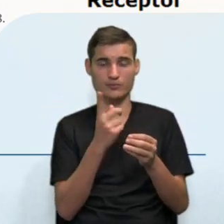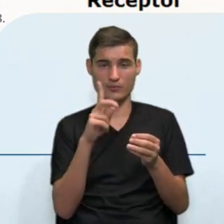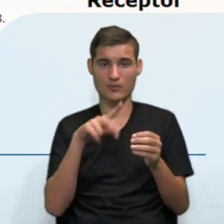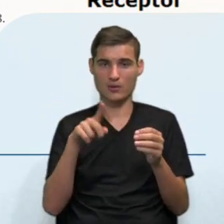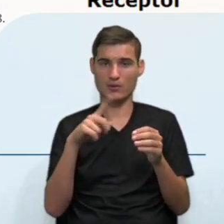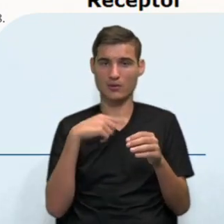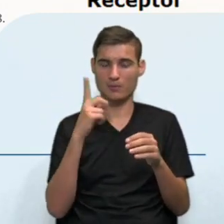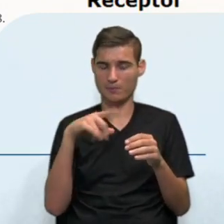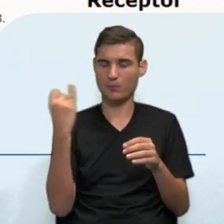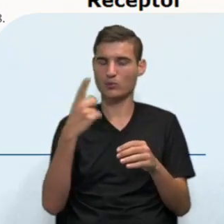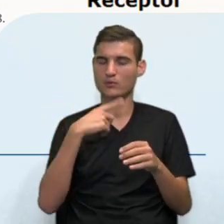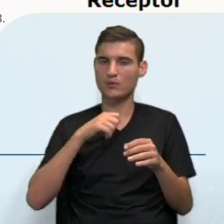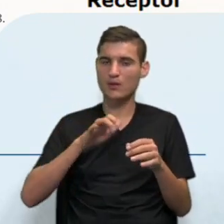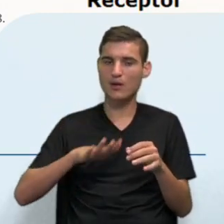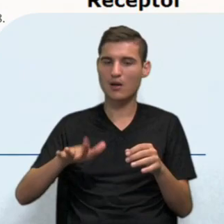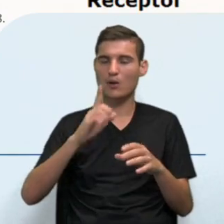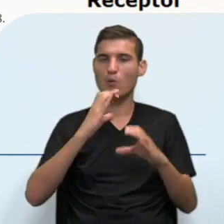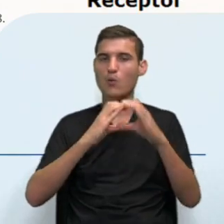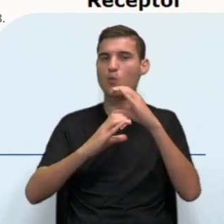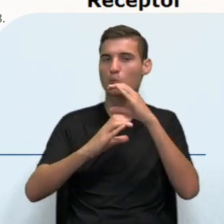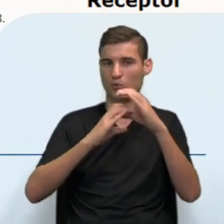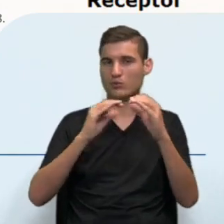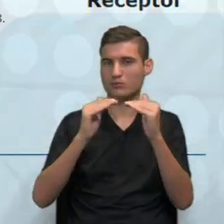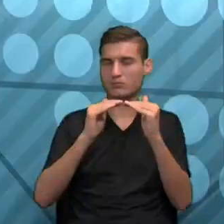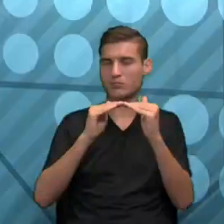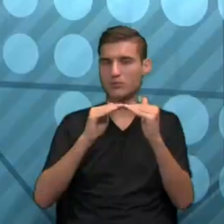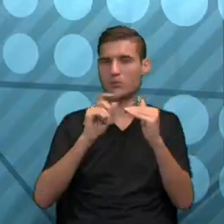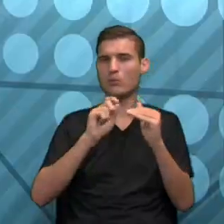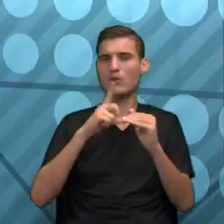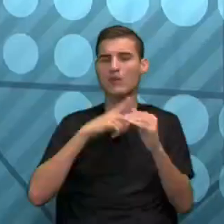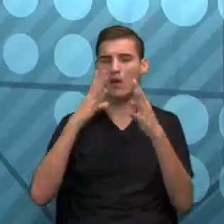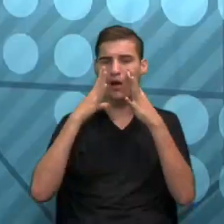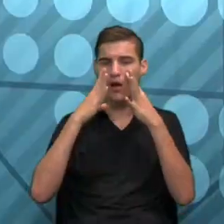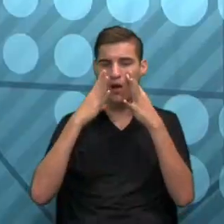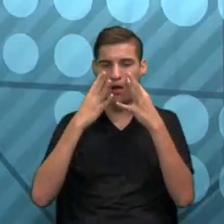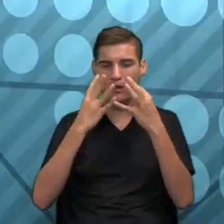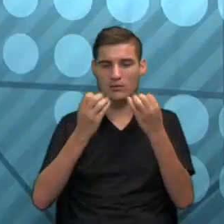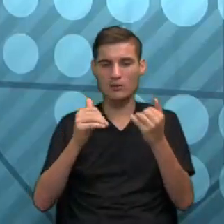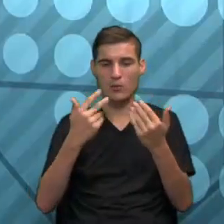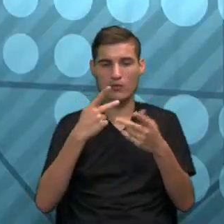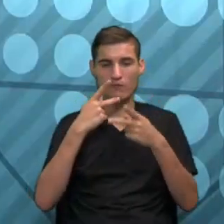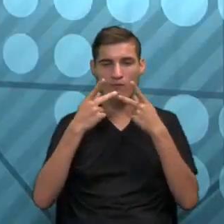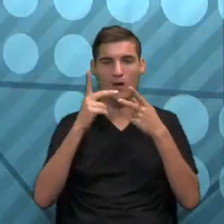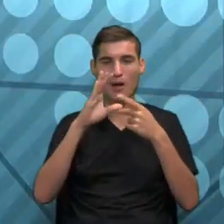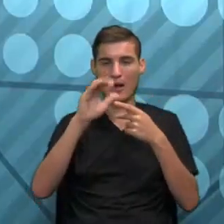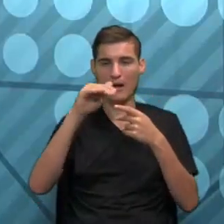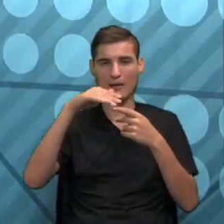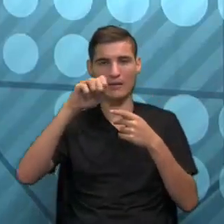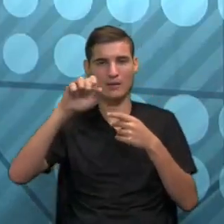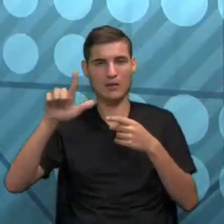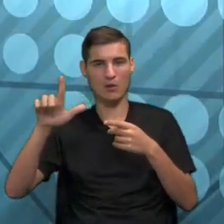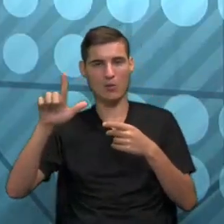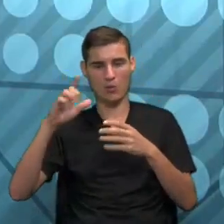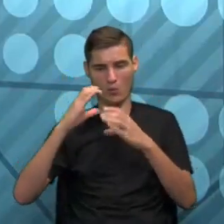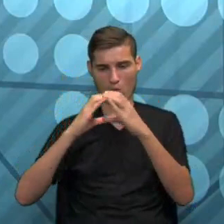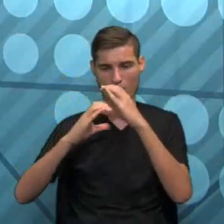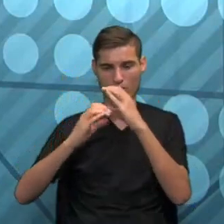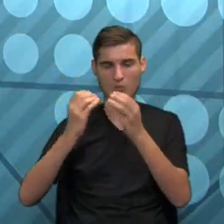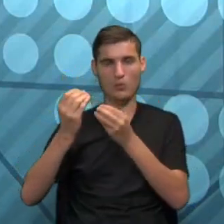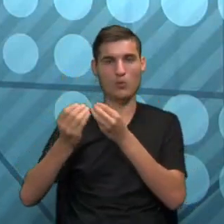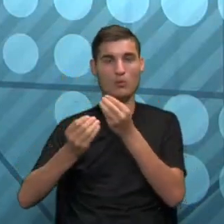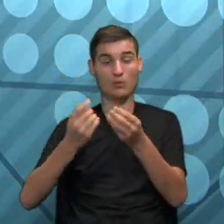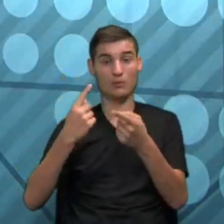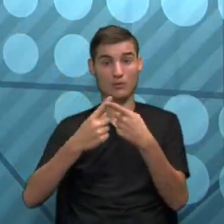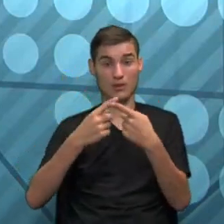de comunicação. Eu gosto sempre de chamar bastante atenção para quando eu falo de canal de comunicação. Por que eu gosto de chamar atenção para o